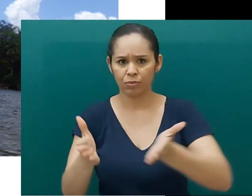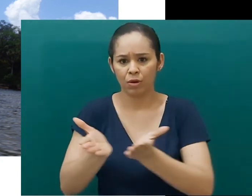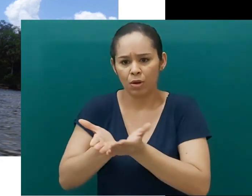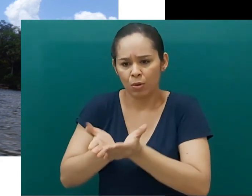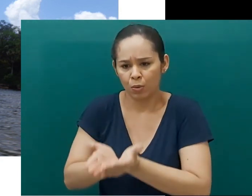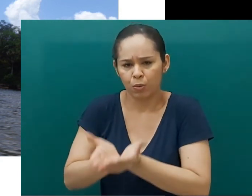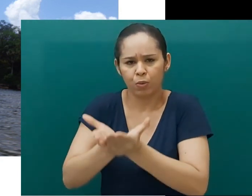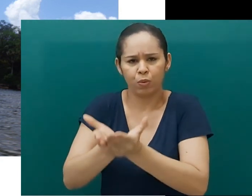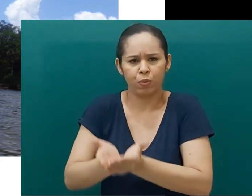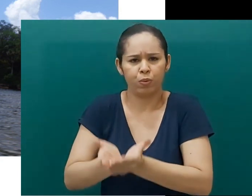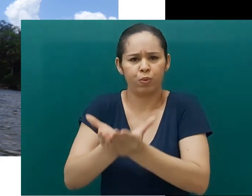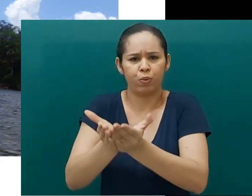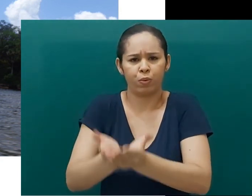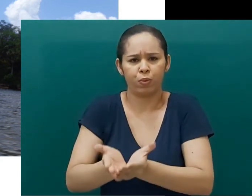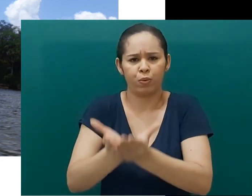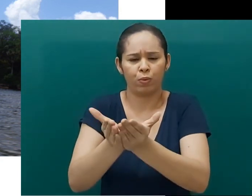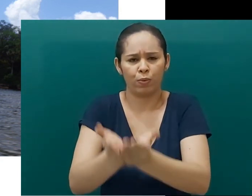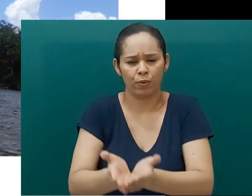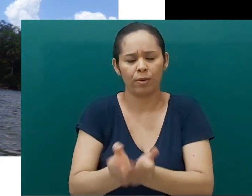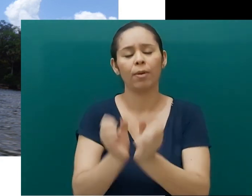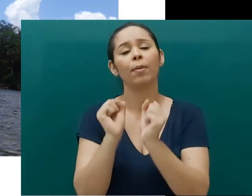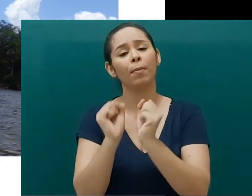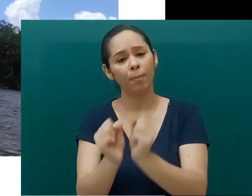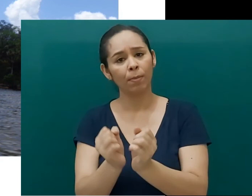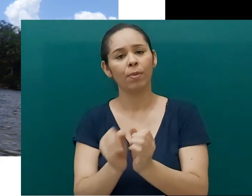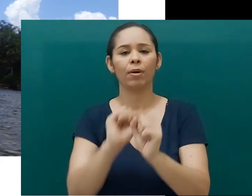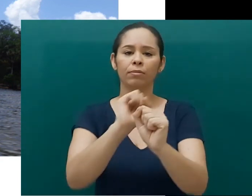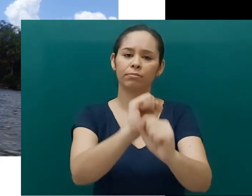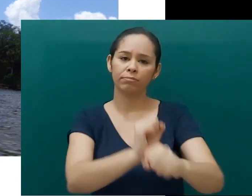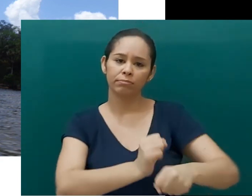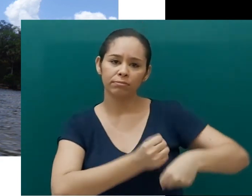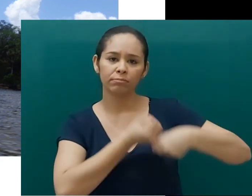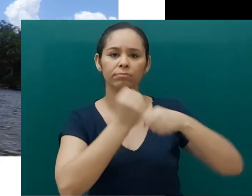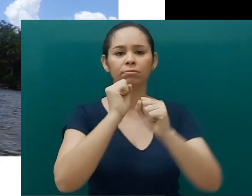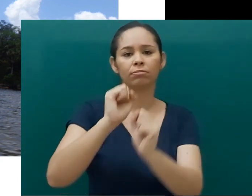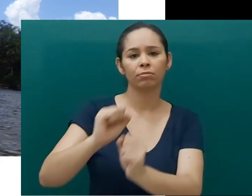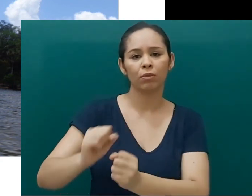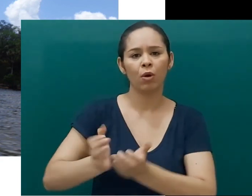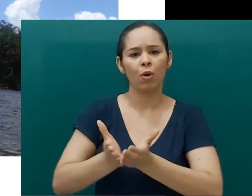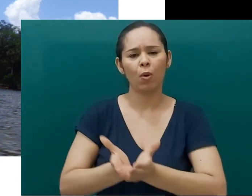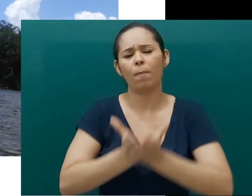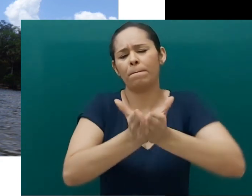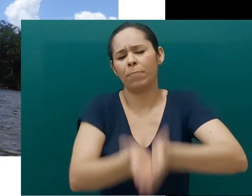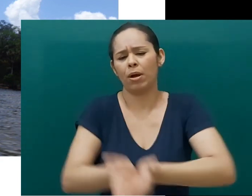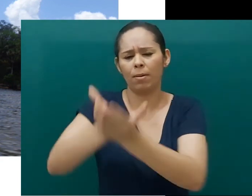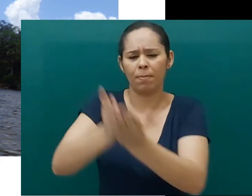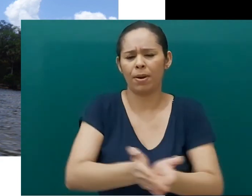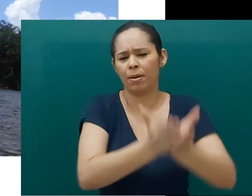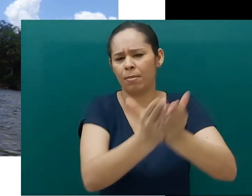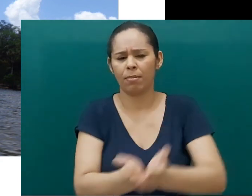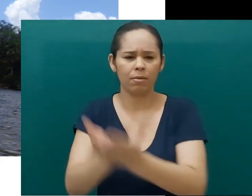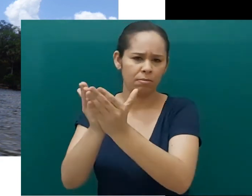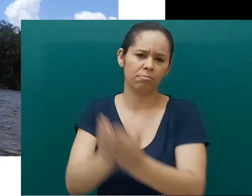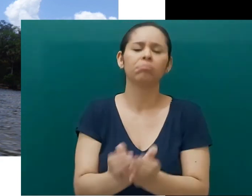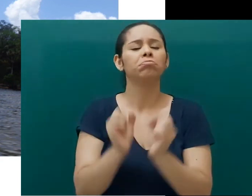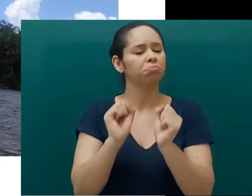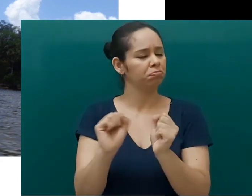embarcação marítima, né? Como, por exemplo, uma canoa, uma catraia.